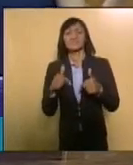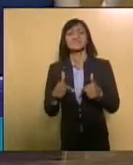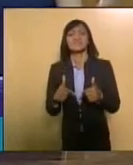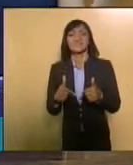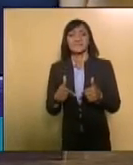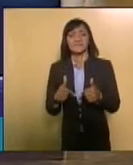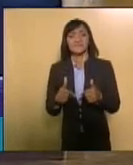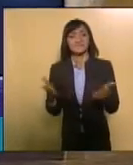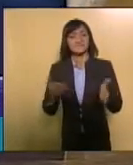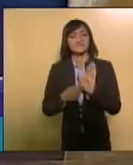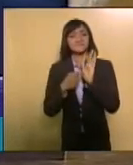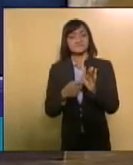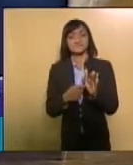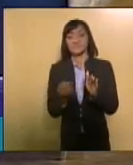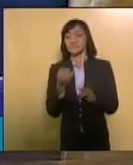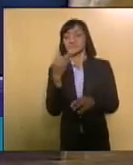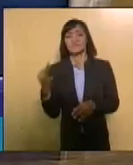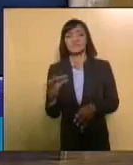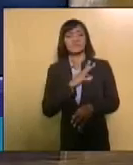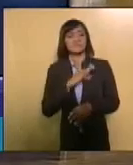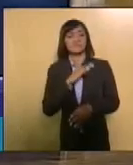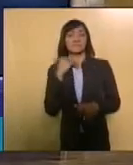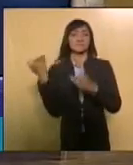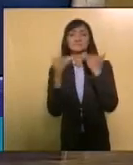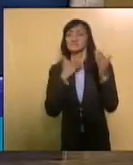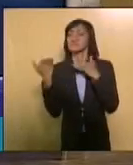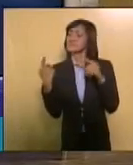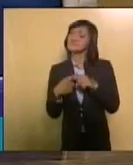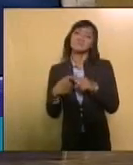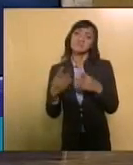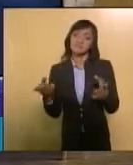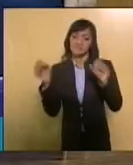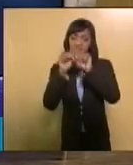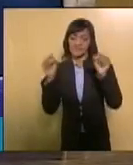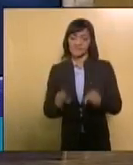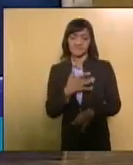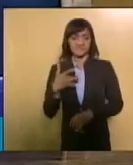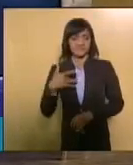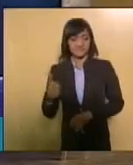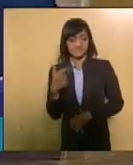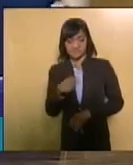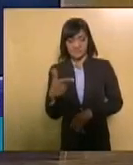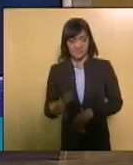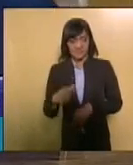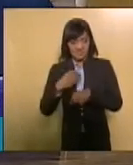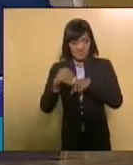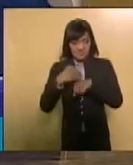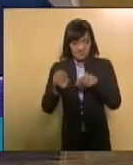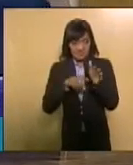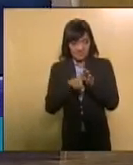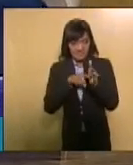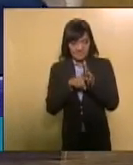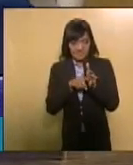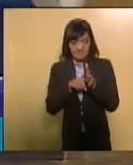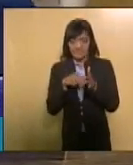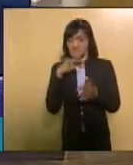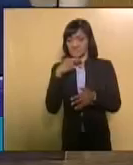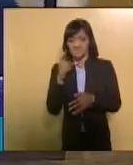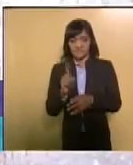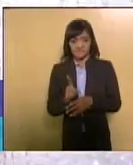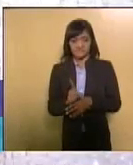trago dado de policiais mortos pelo anuário de segurança porque o sistema de saúde não tem essa informação a gente não consegue pelos dados